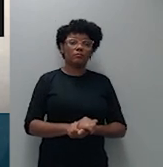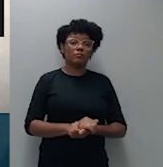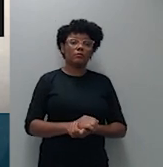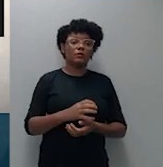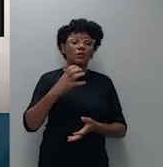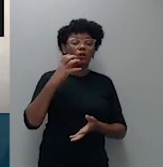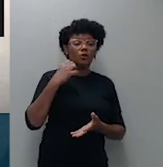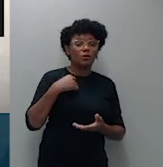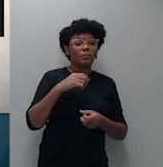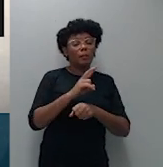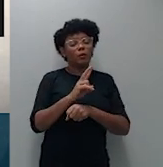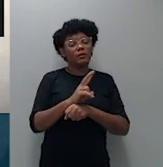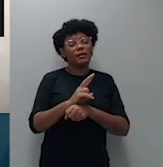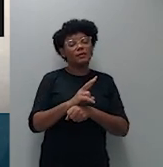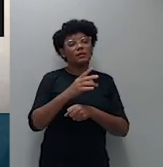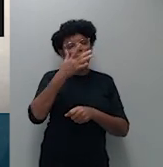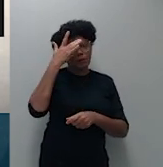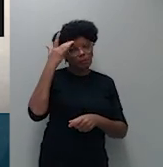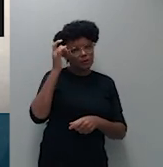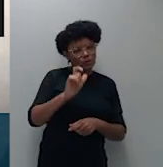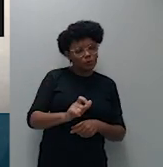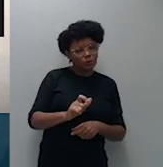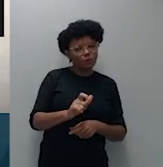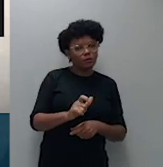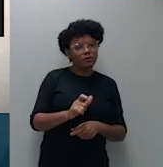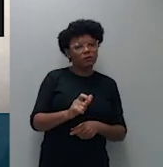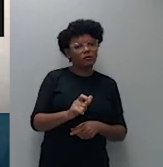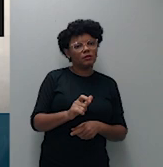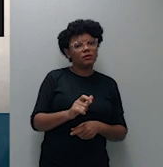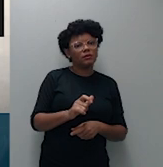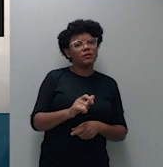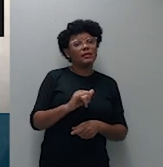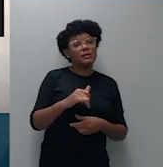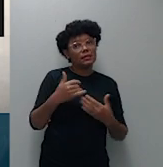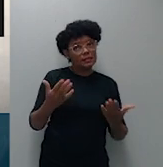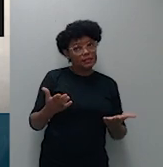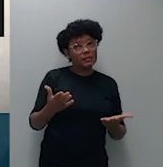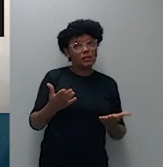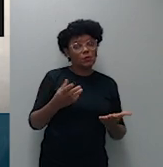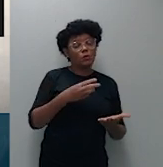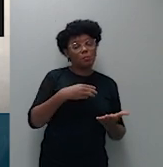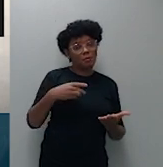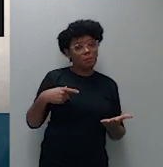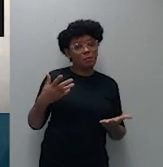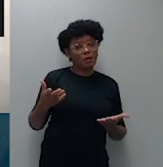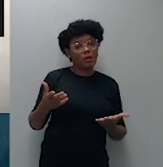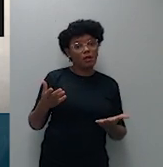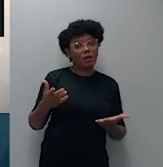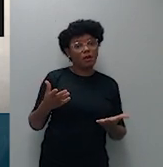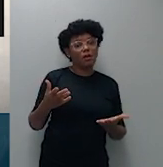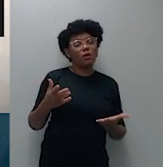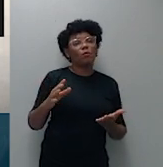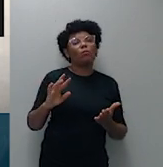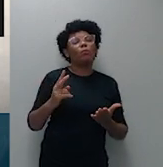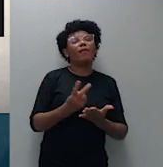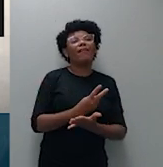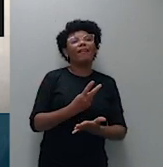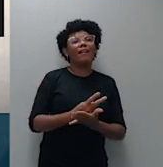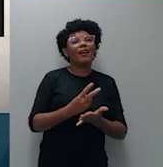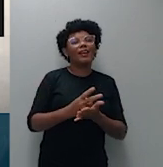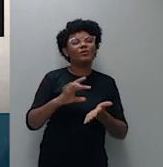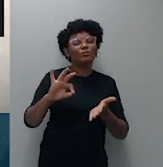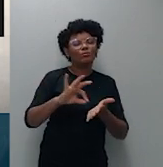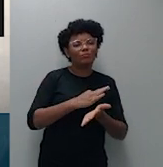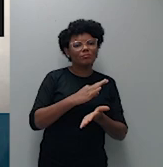sobre a guarda daquele que se alegra o Ministério Público cometeu uma fraude